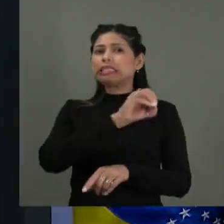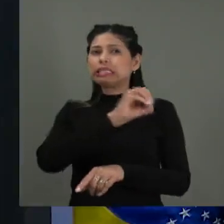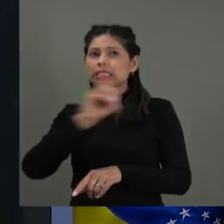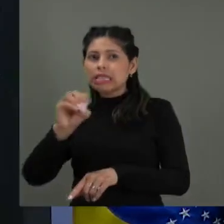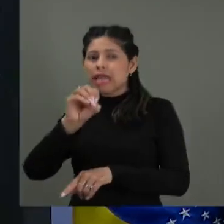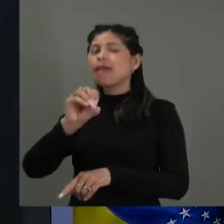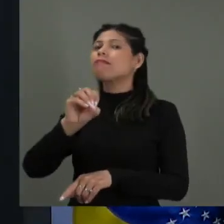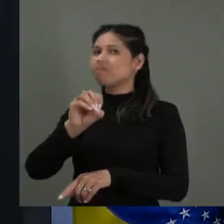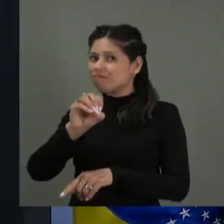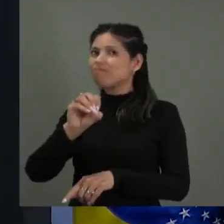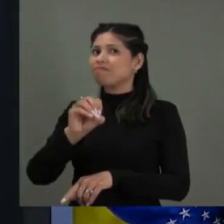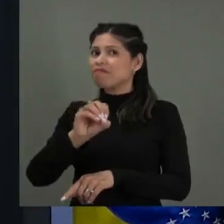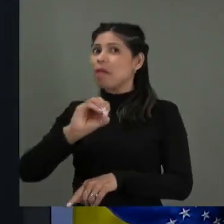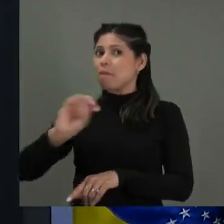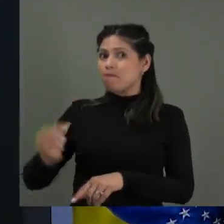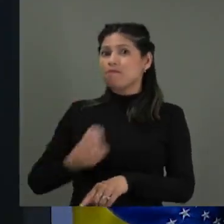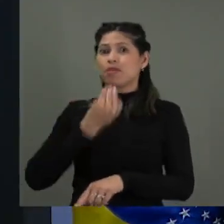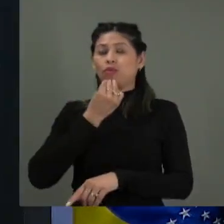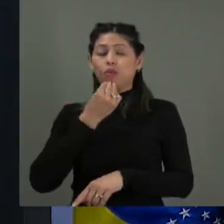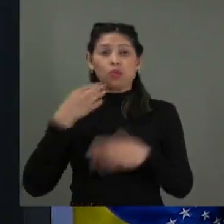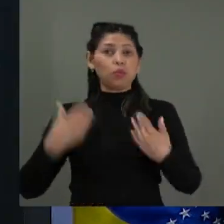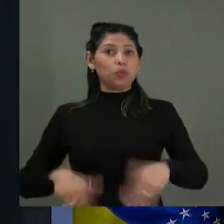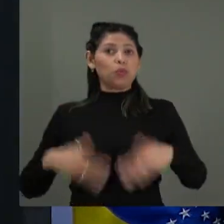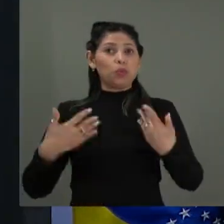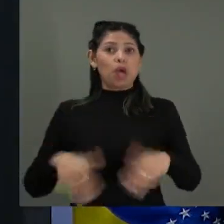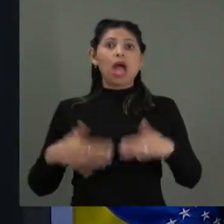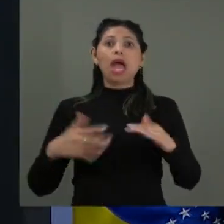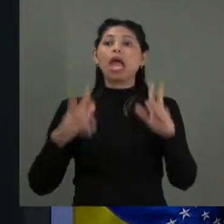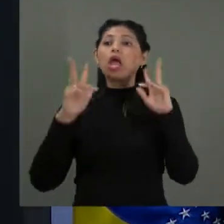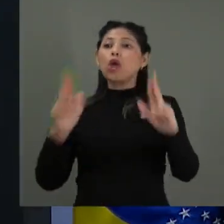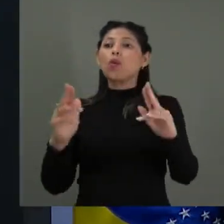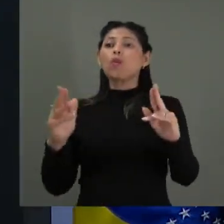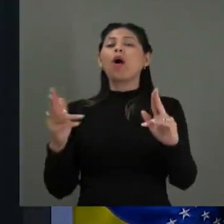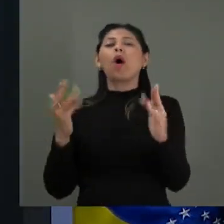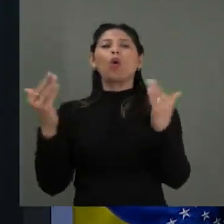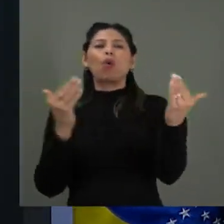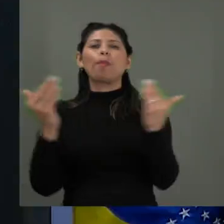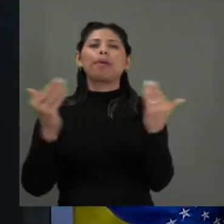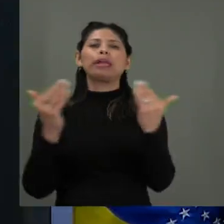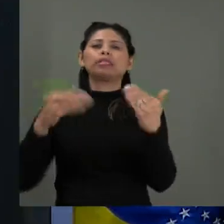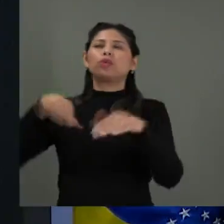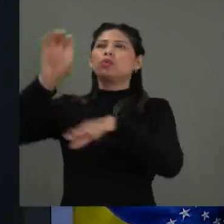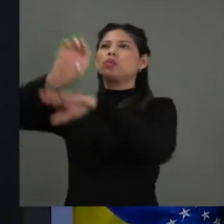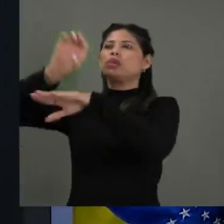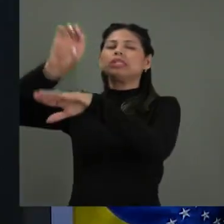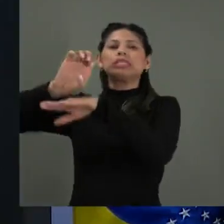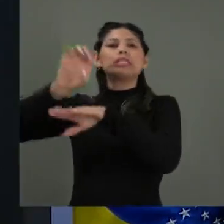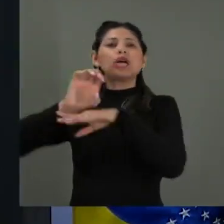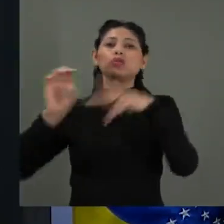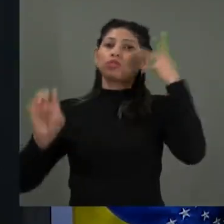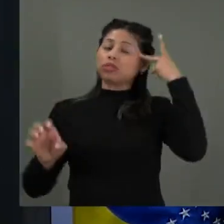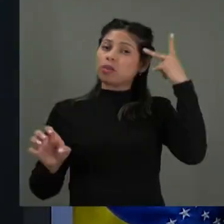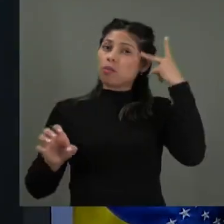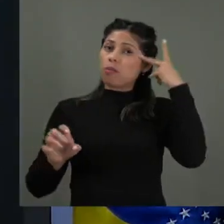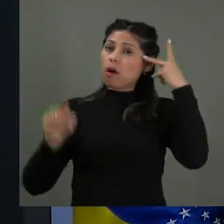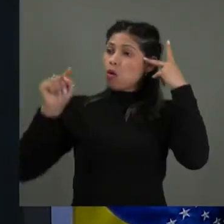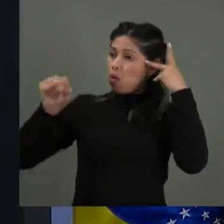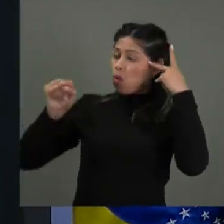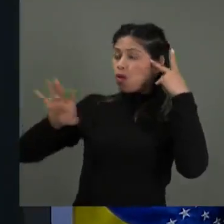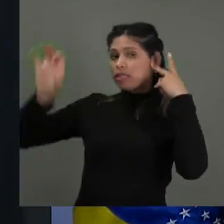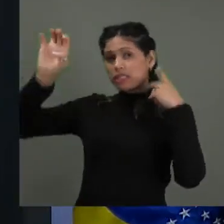e 100 milhões, coisa equivalente a São Paulo, o estado do Ceará paga.